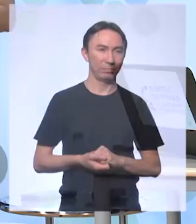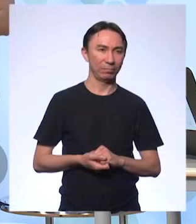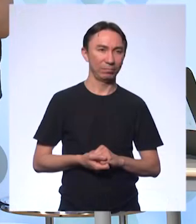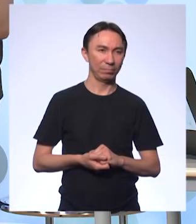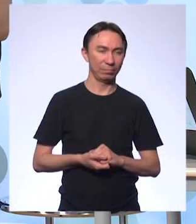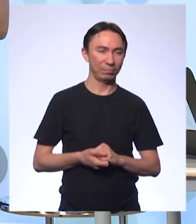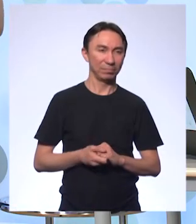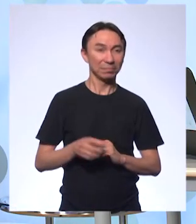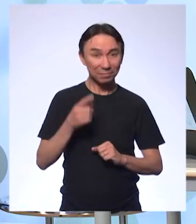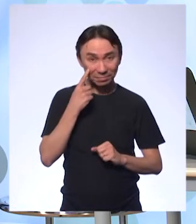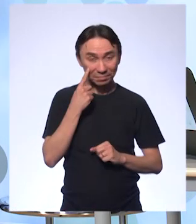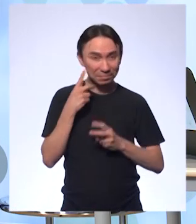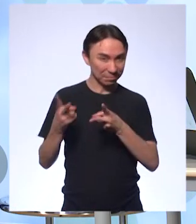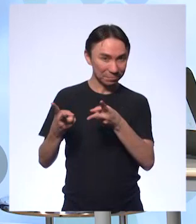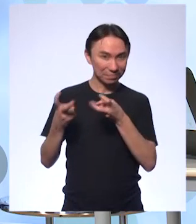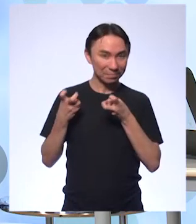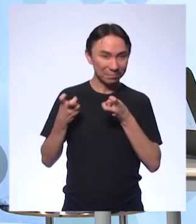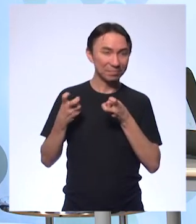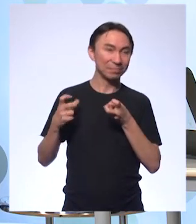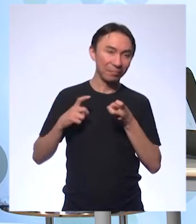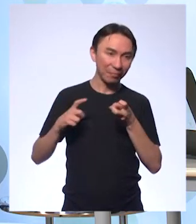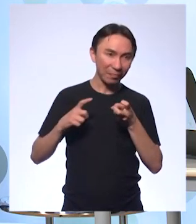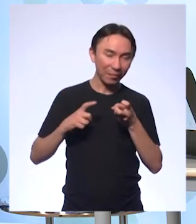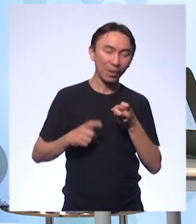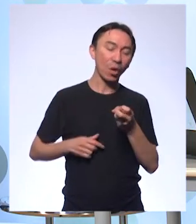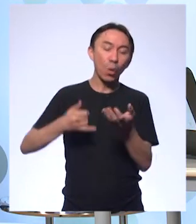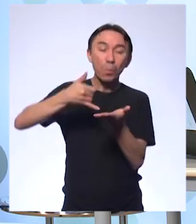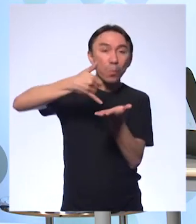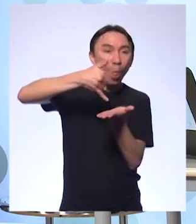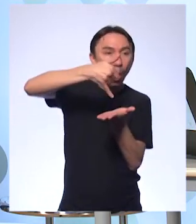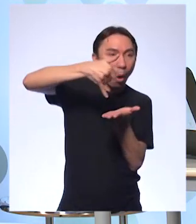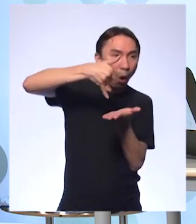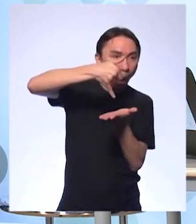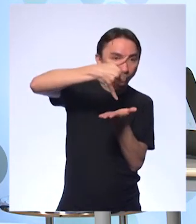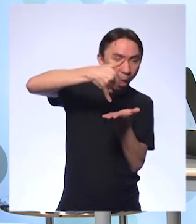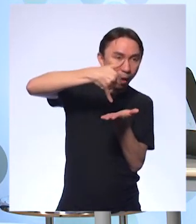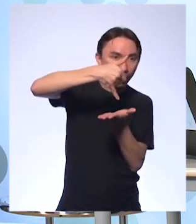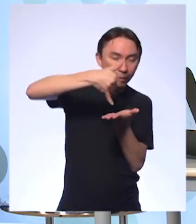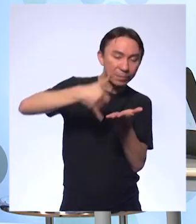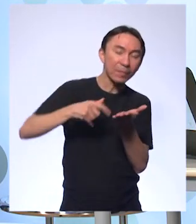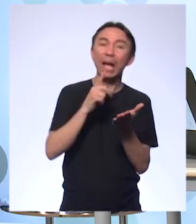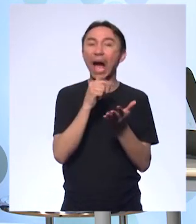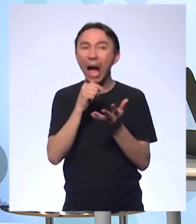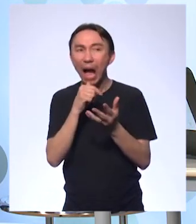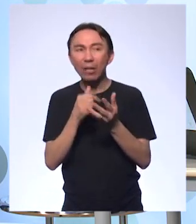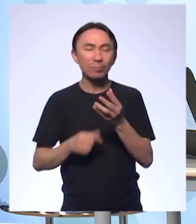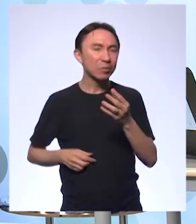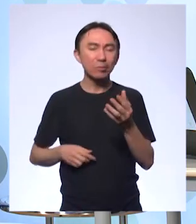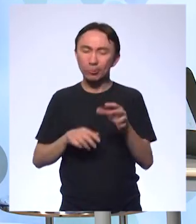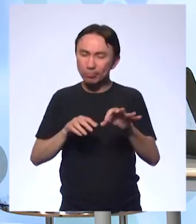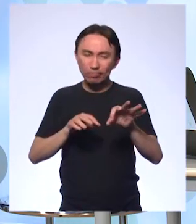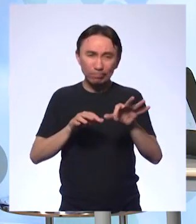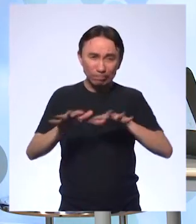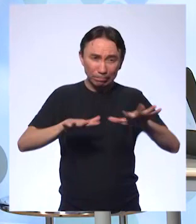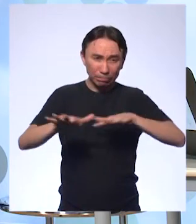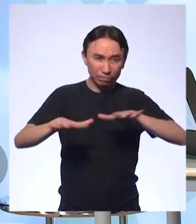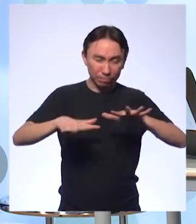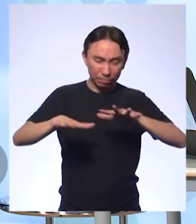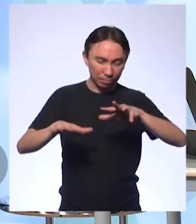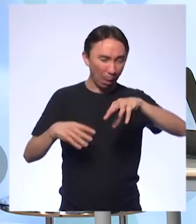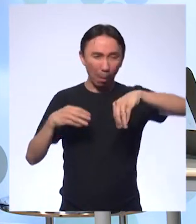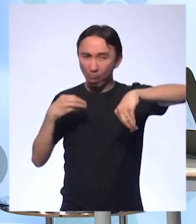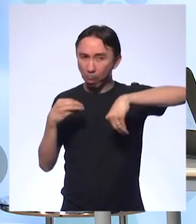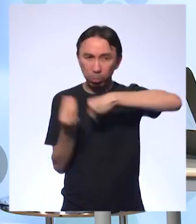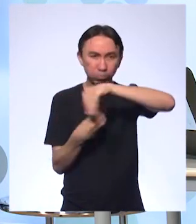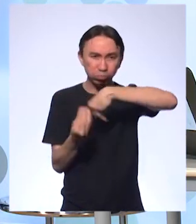Então, vocês observaram aqui que eu coloquei a mistura, né, o óleo e a mistura aquosa, eu agitei por um certo tempo.